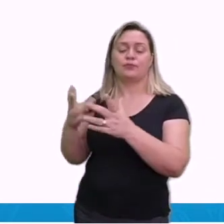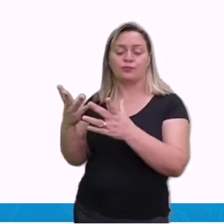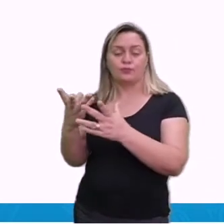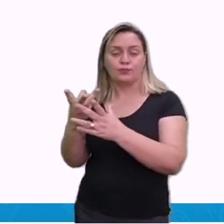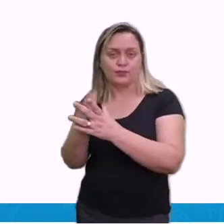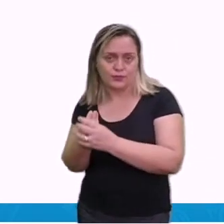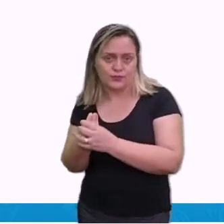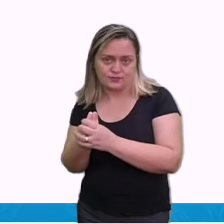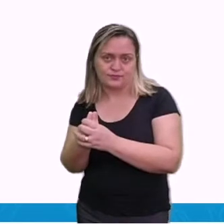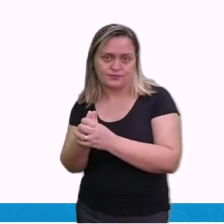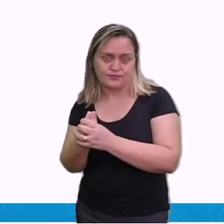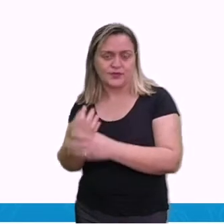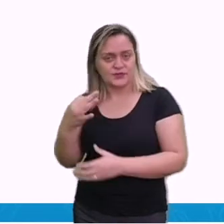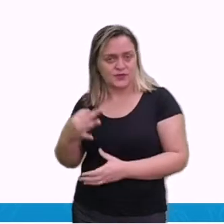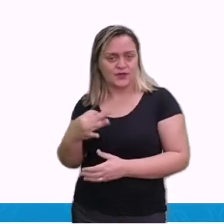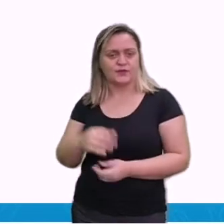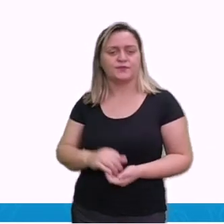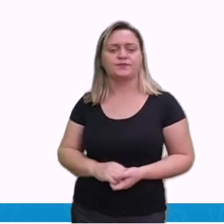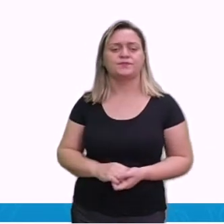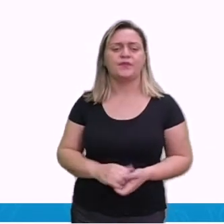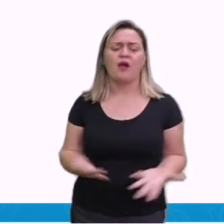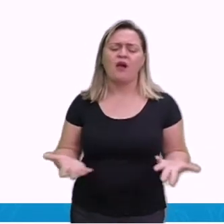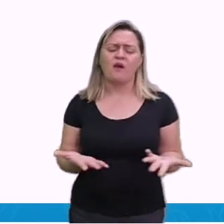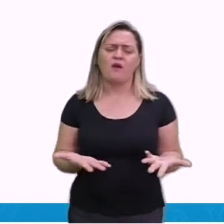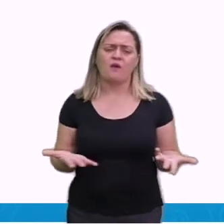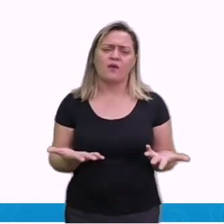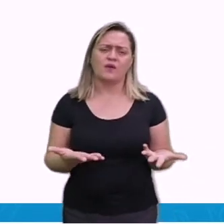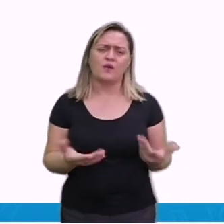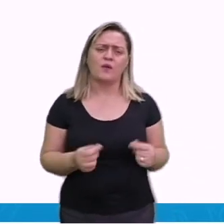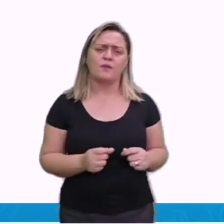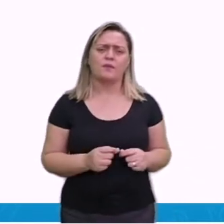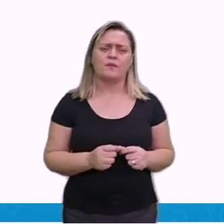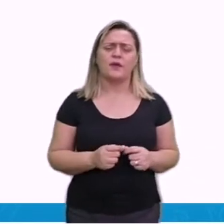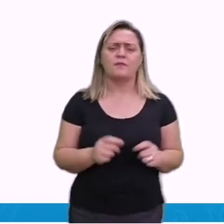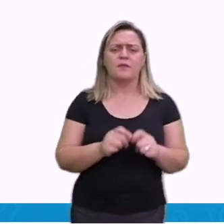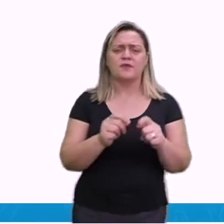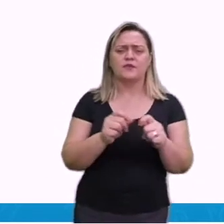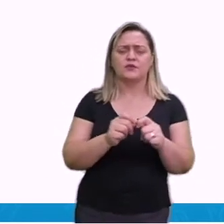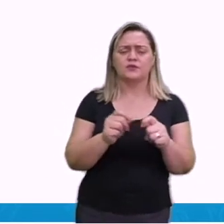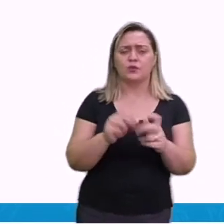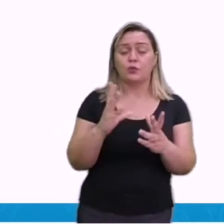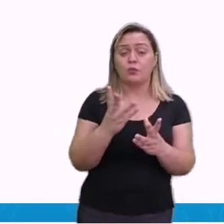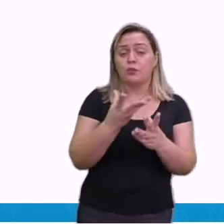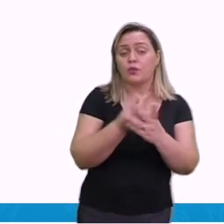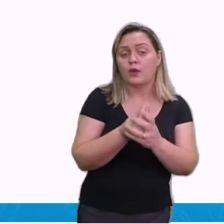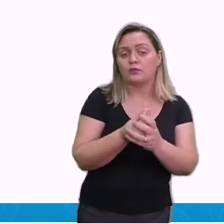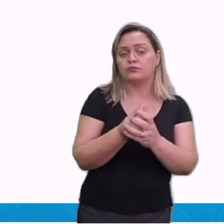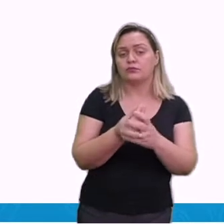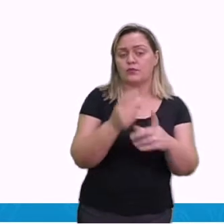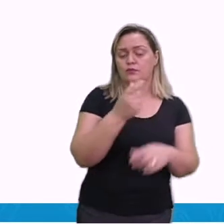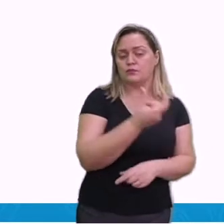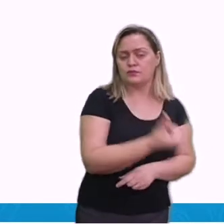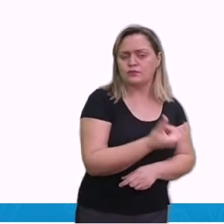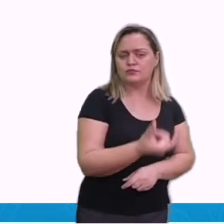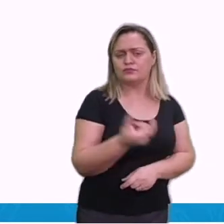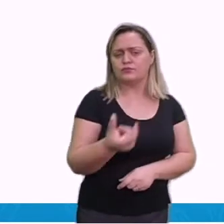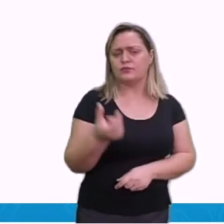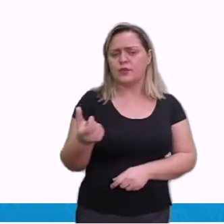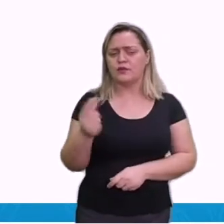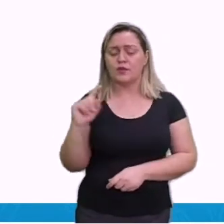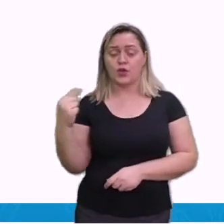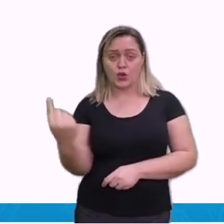é comum acrescentar o S, mas existem outras formas de se fazer o plural. Então, a gente